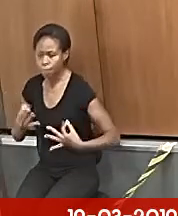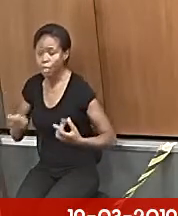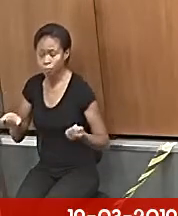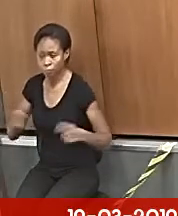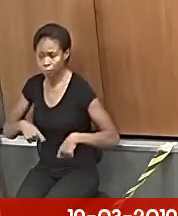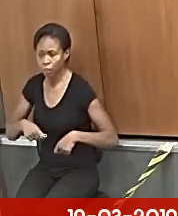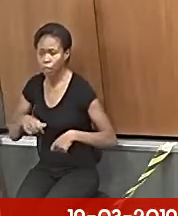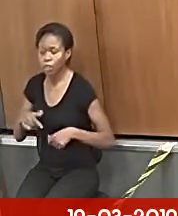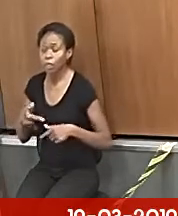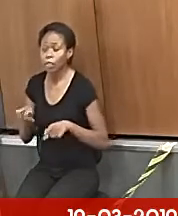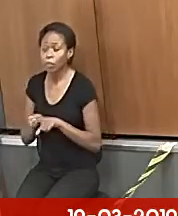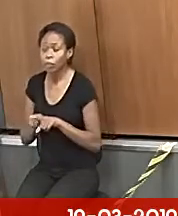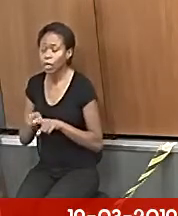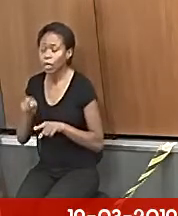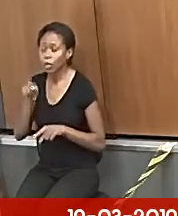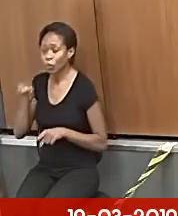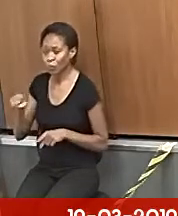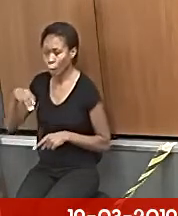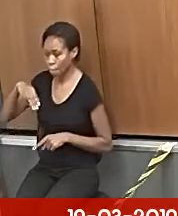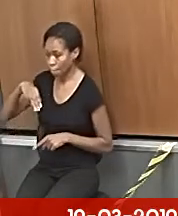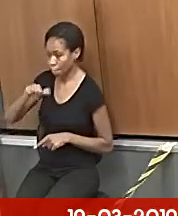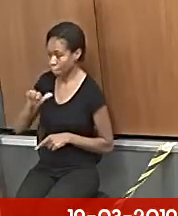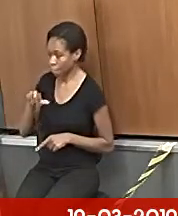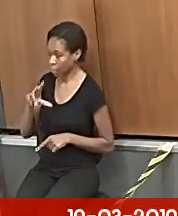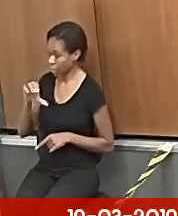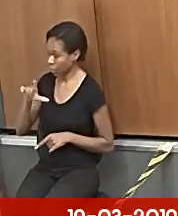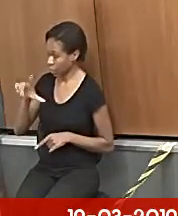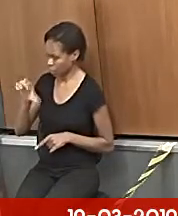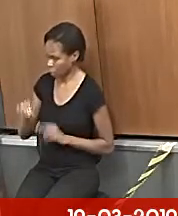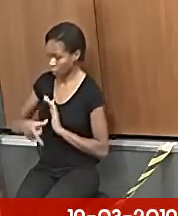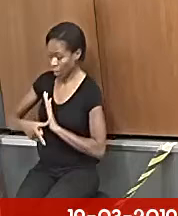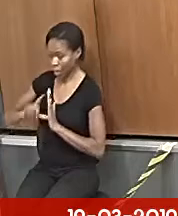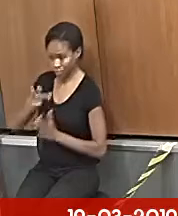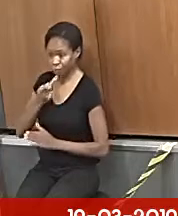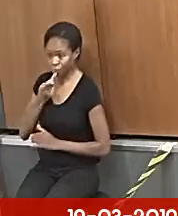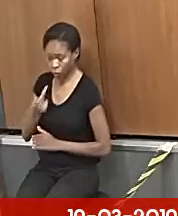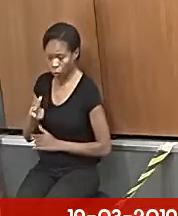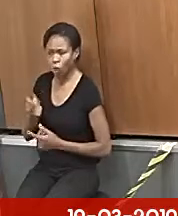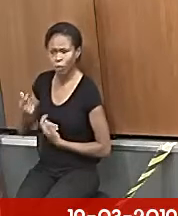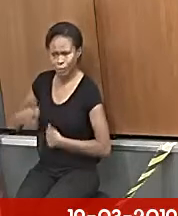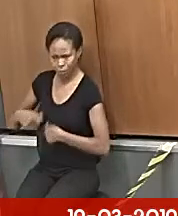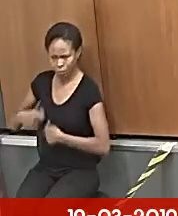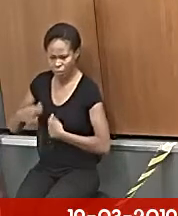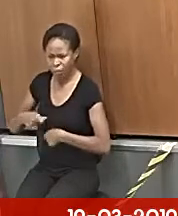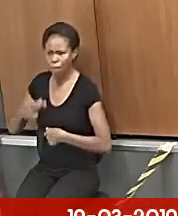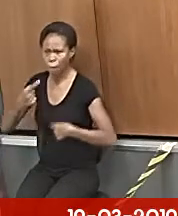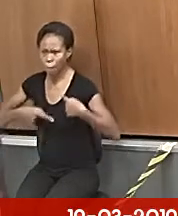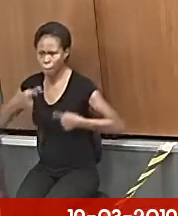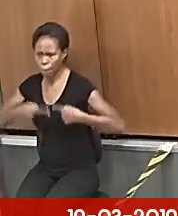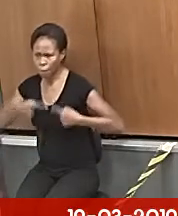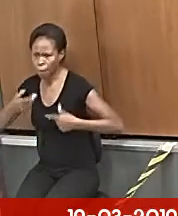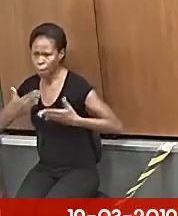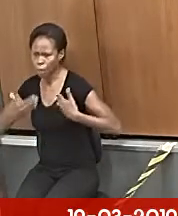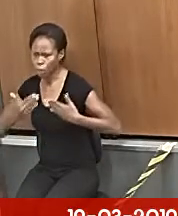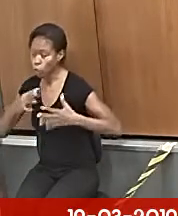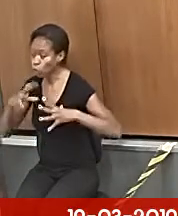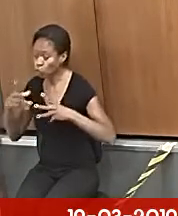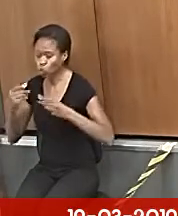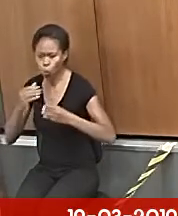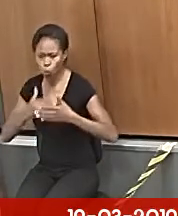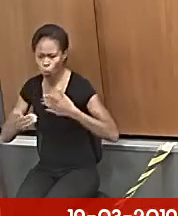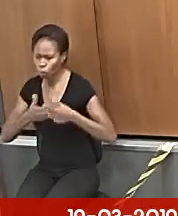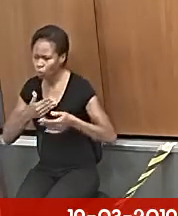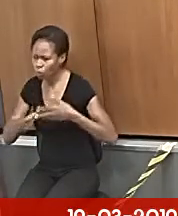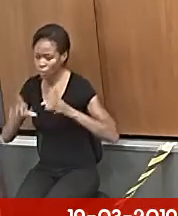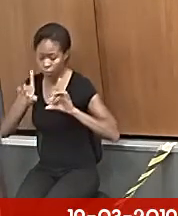costuma esquecer marcelo anos disse a respeito da necessidade de discutir a respeito de todas as deficiências e é por